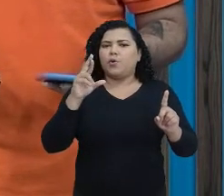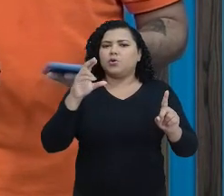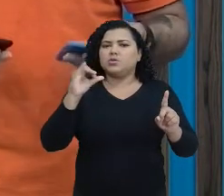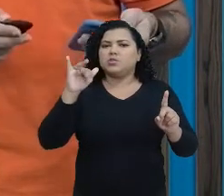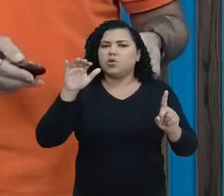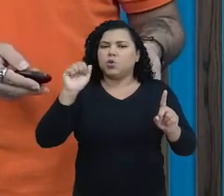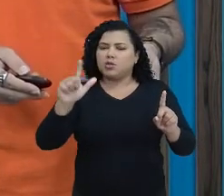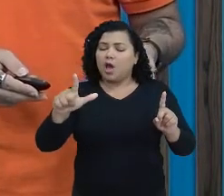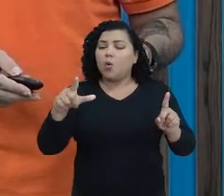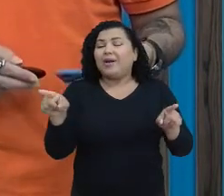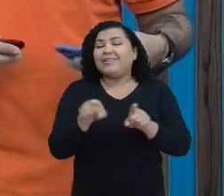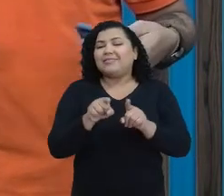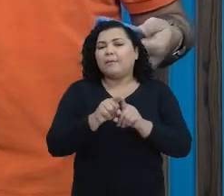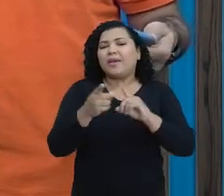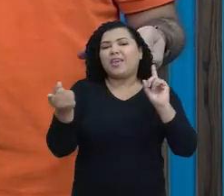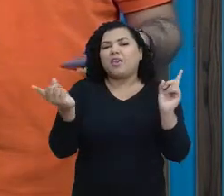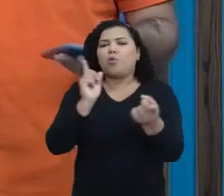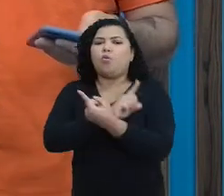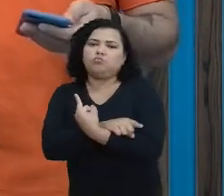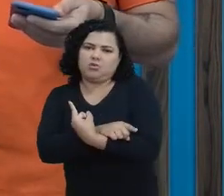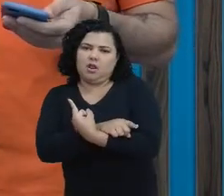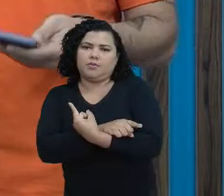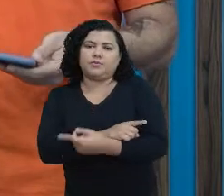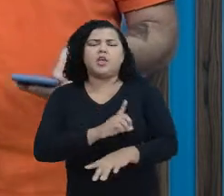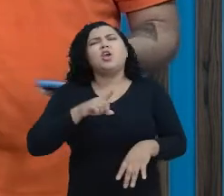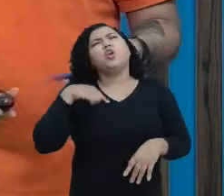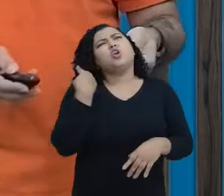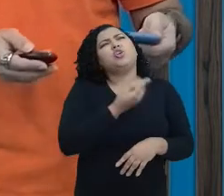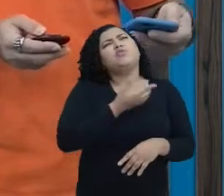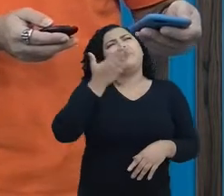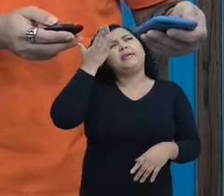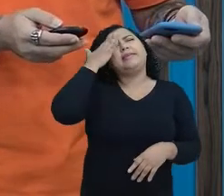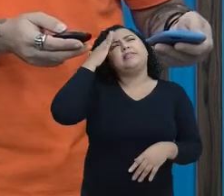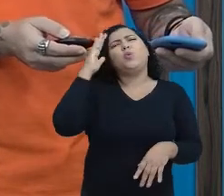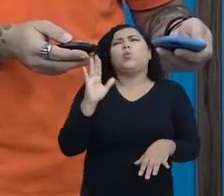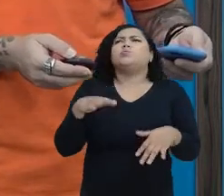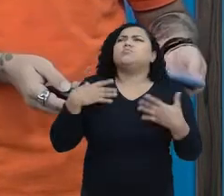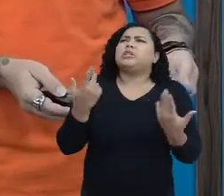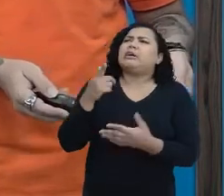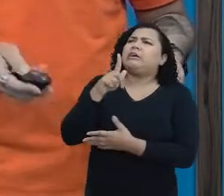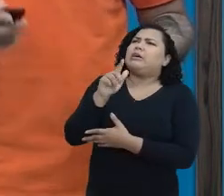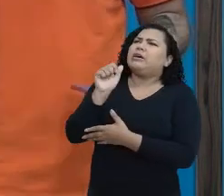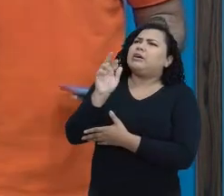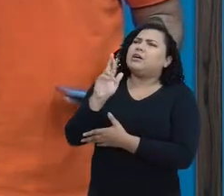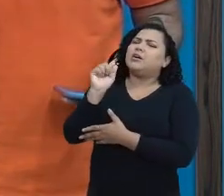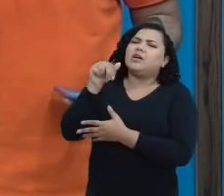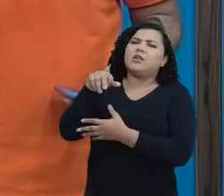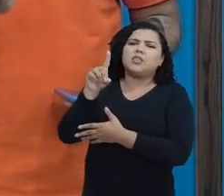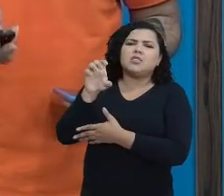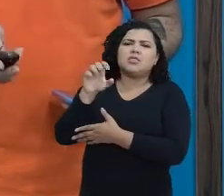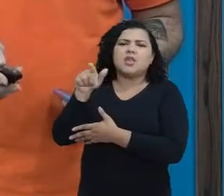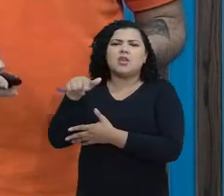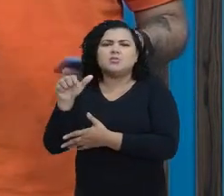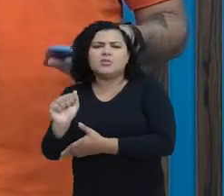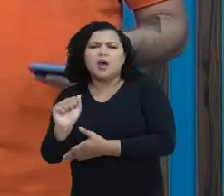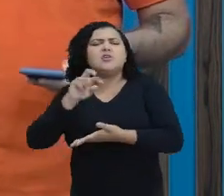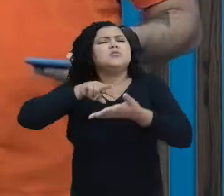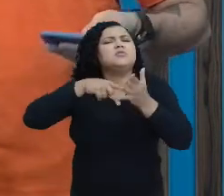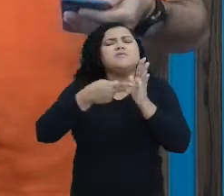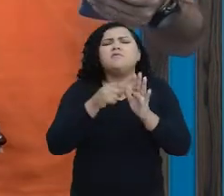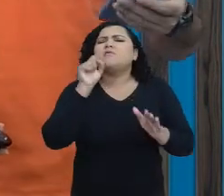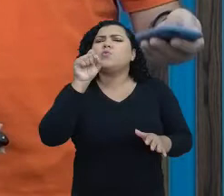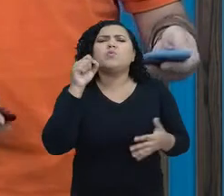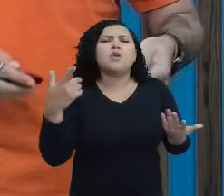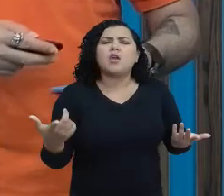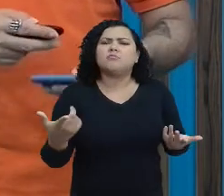também tentar, logo no início, tentar entender o que é grandeza. O que é que na matemática a gente chama de grandeza? O que é que na física, na química,